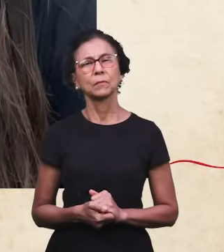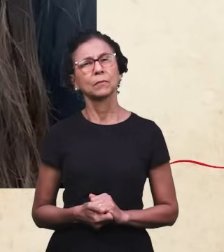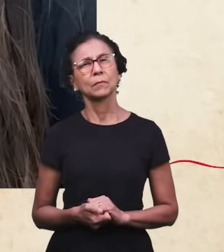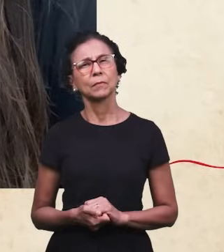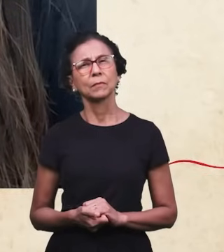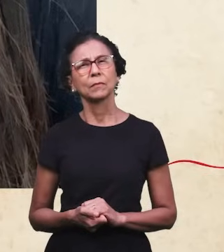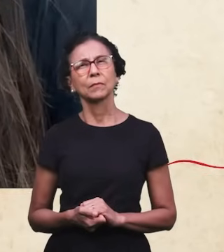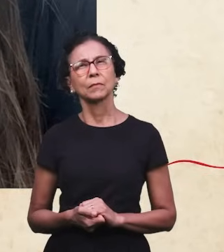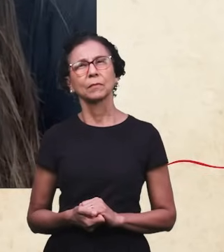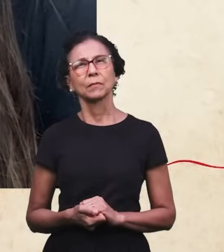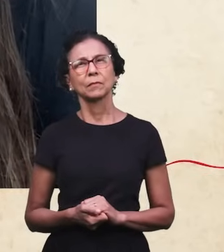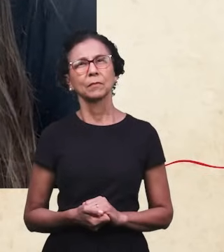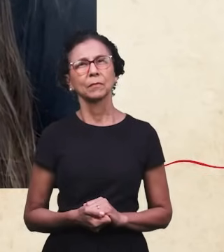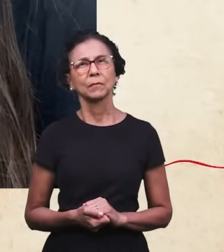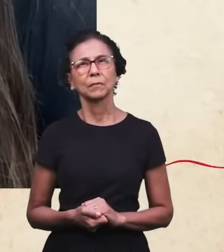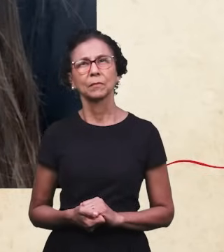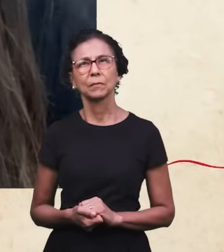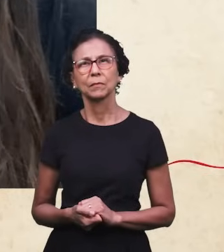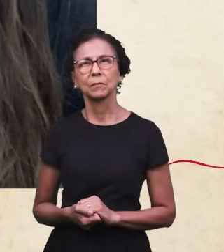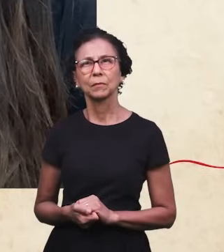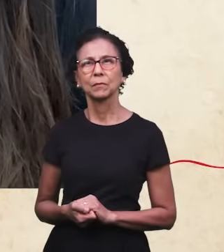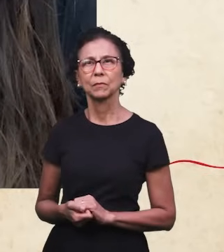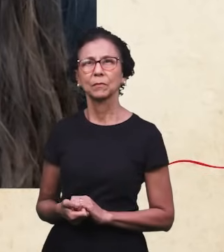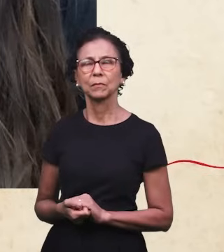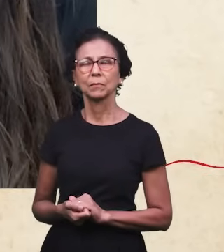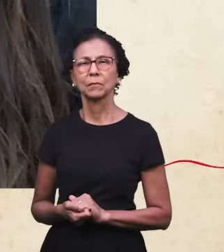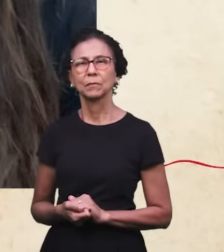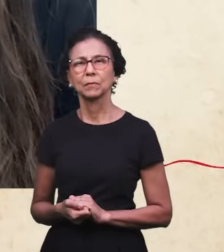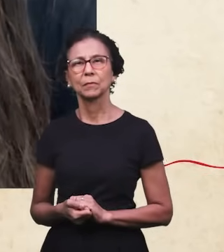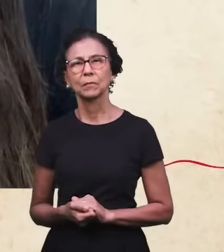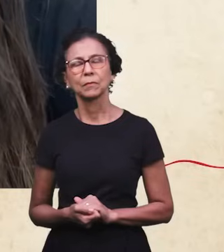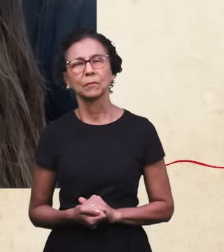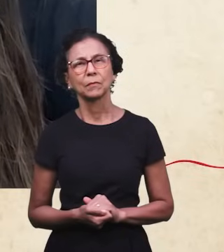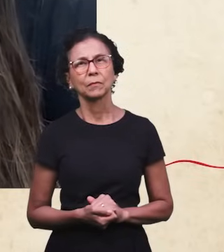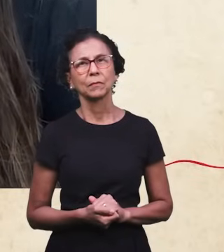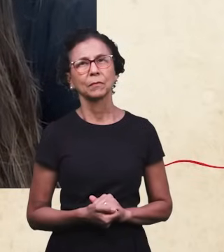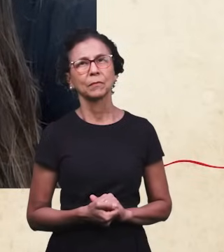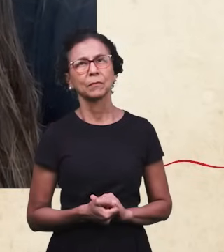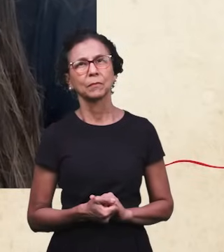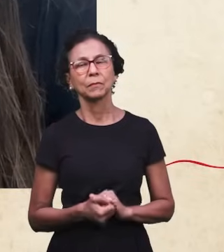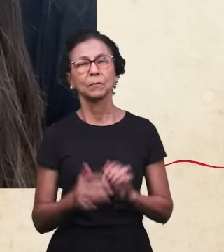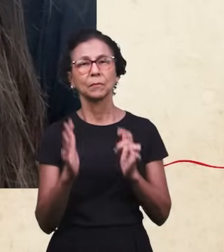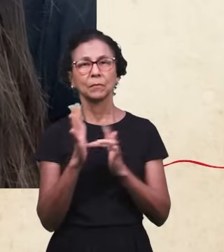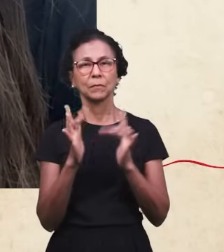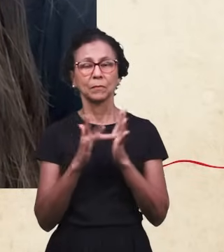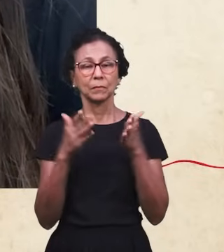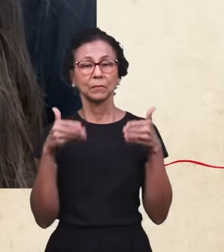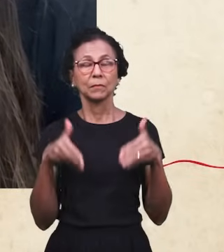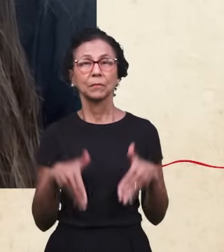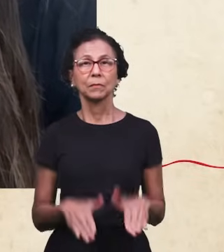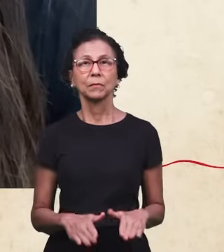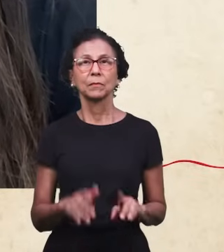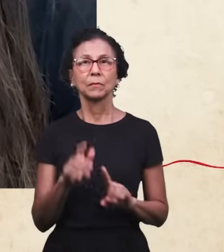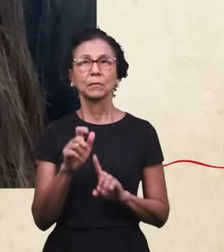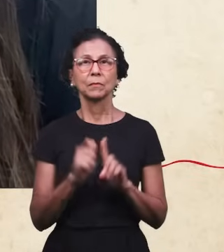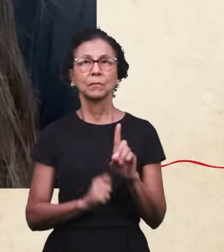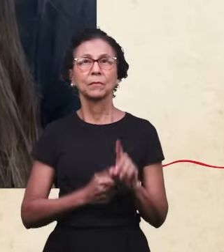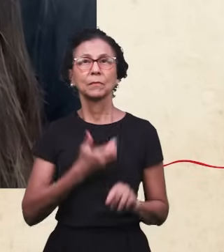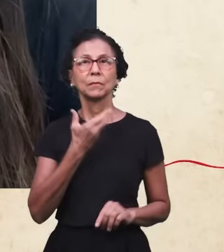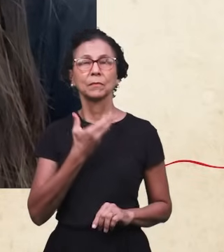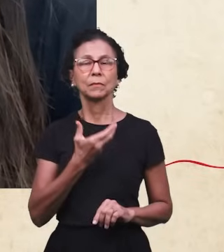de Jesus. Só que ambas vêm representadas por figuras ilustrativas. Como